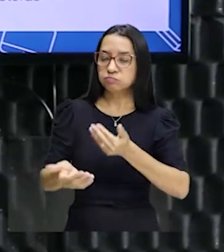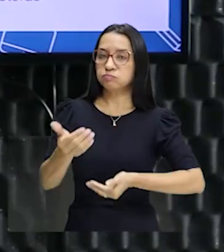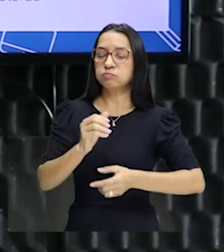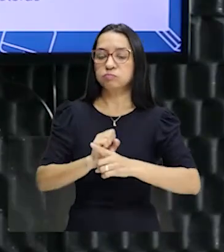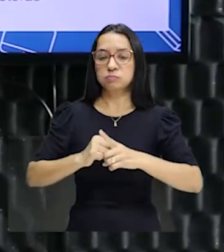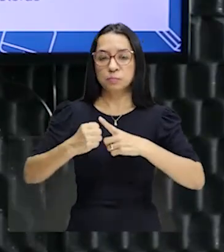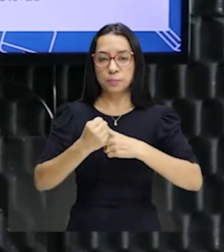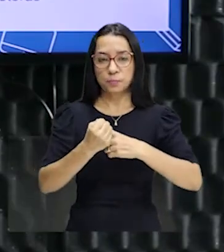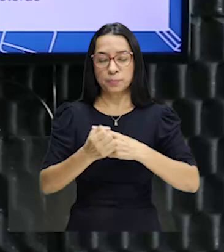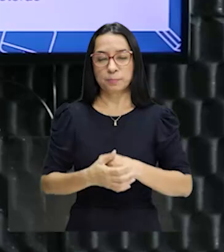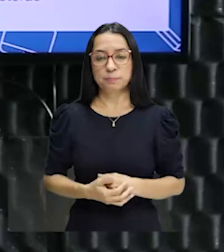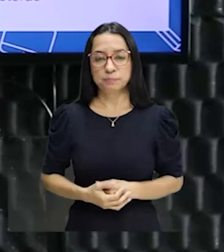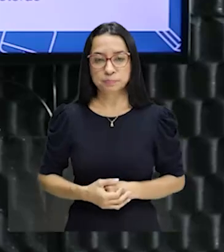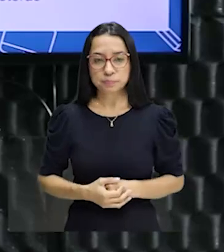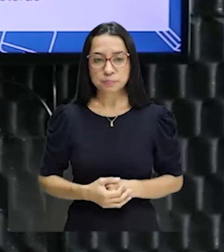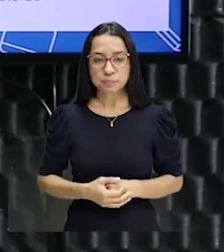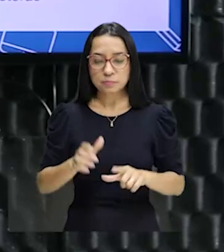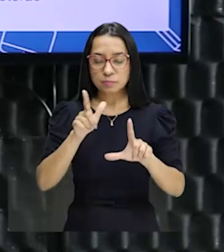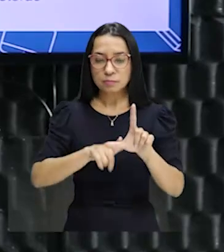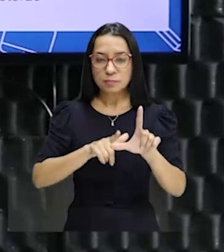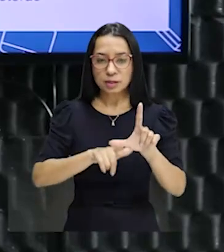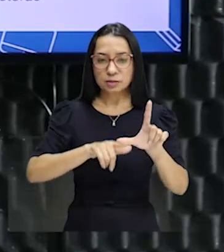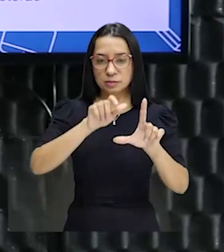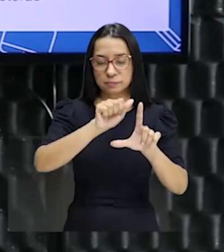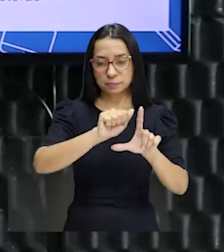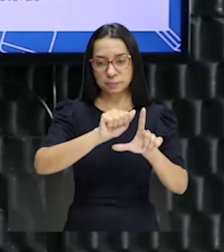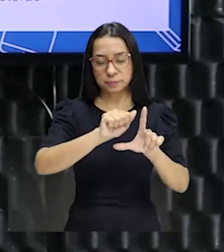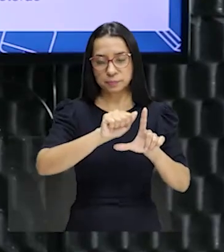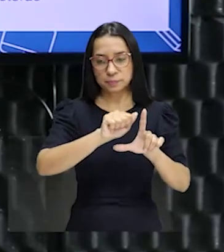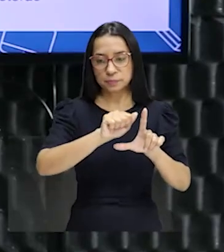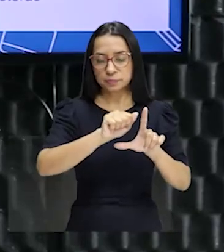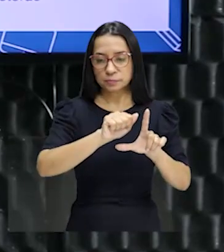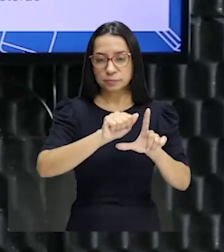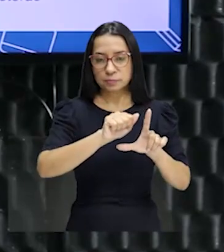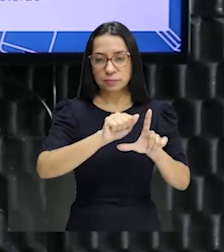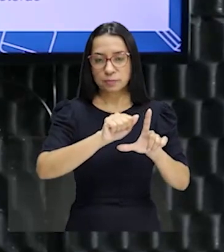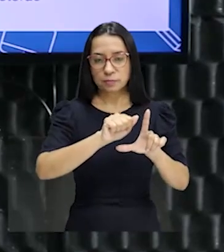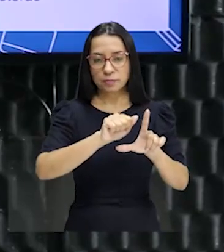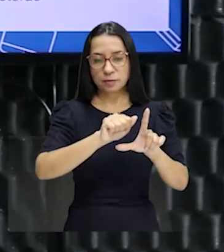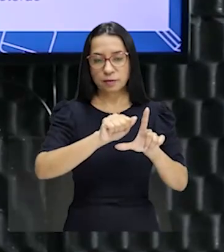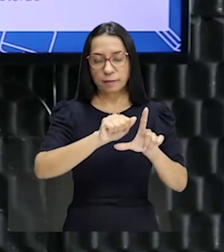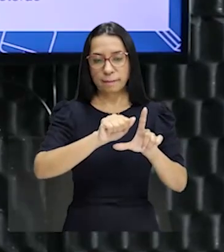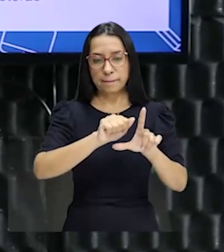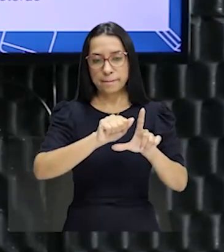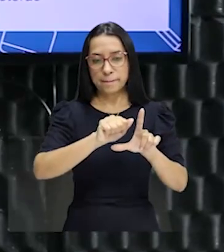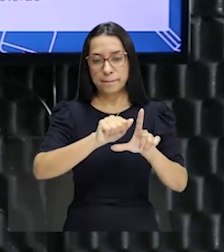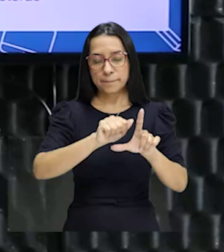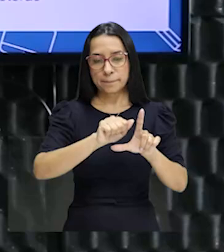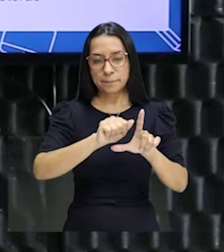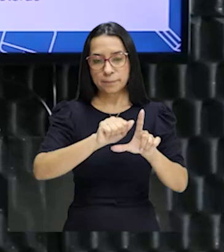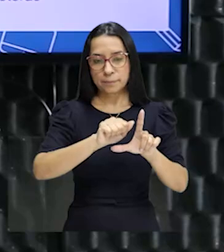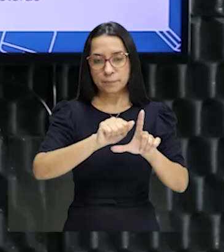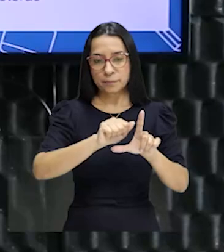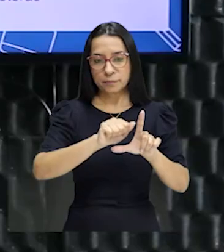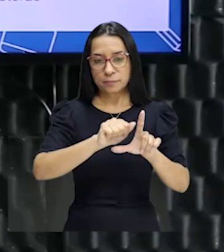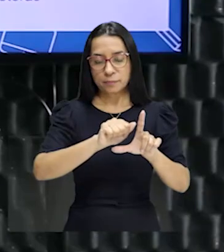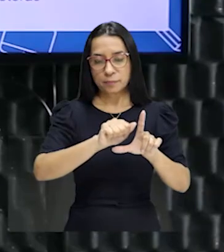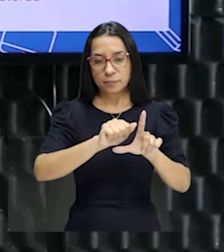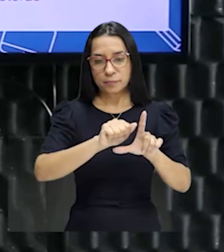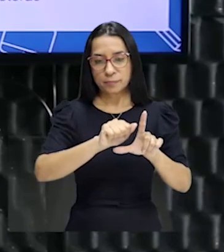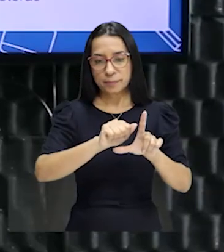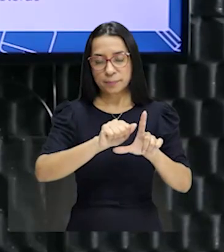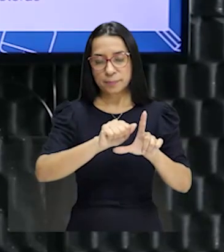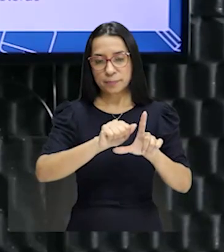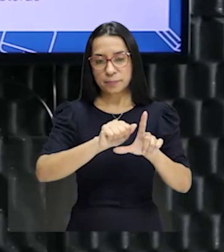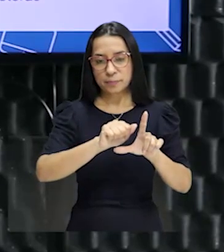O jogo possibilita a participação de crianças de diferentes idades e níveis de habilidade motora. Vamos deixar essa opção aqui